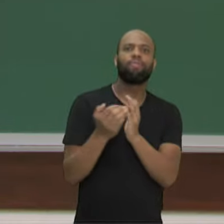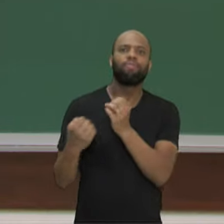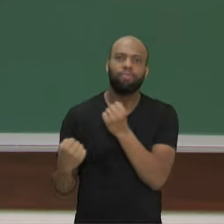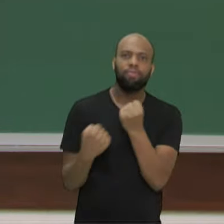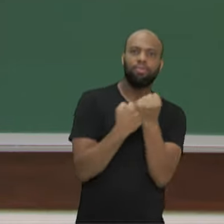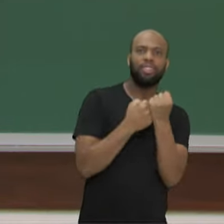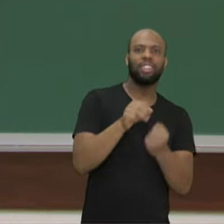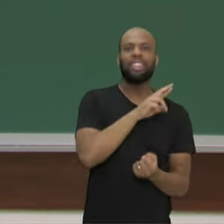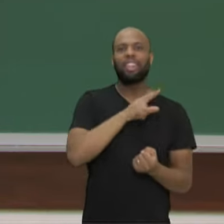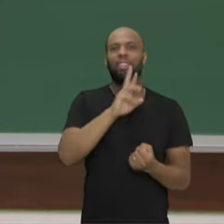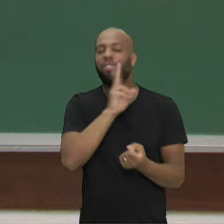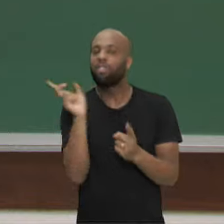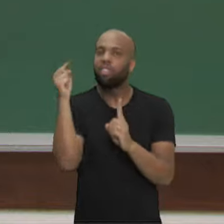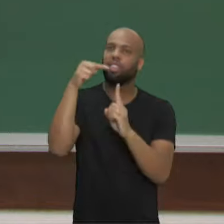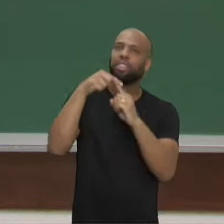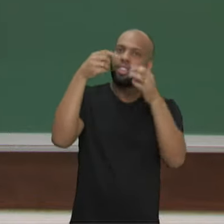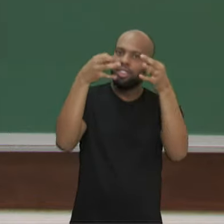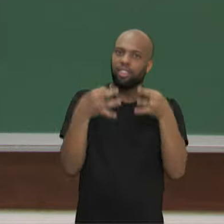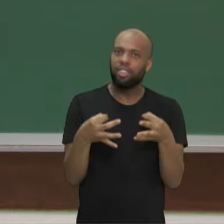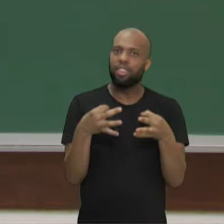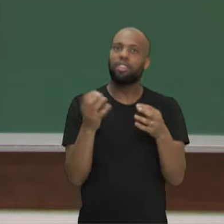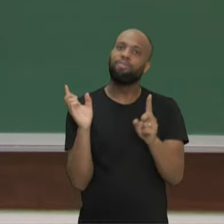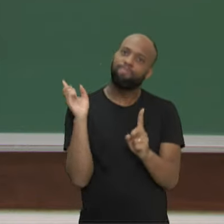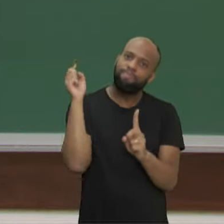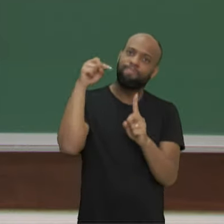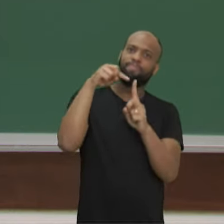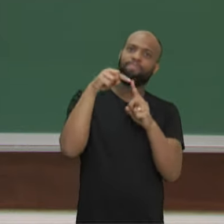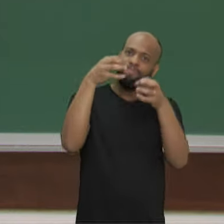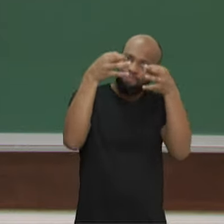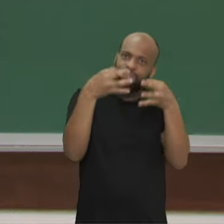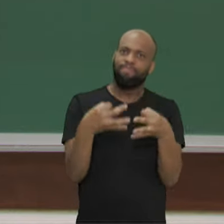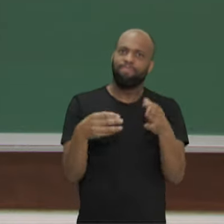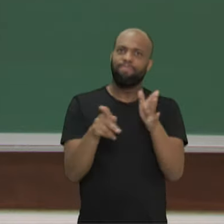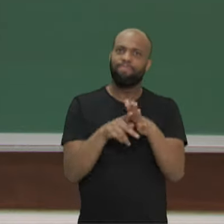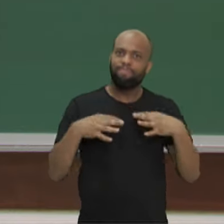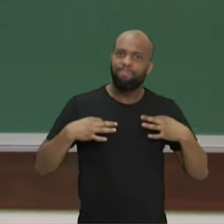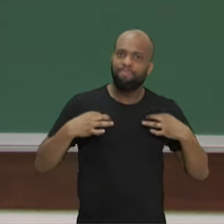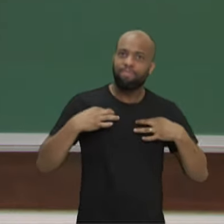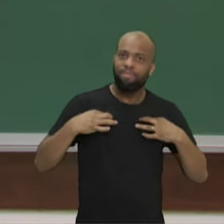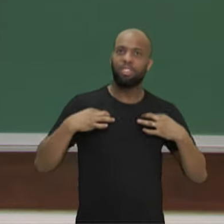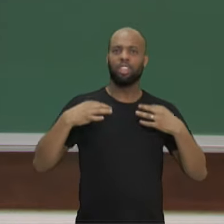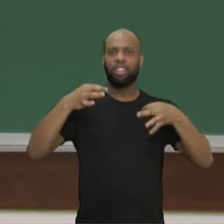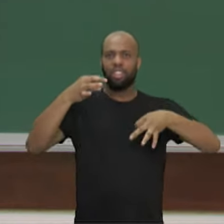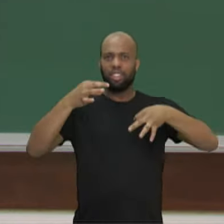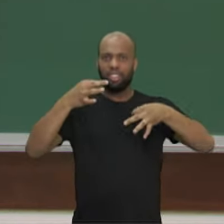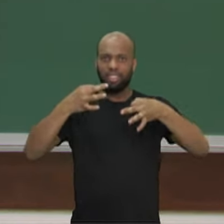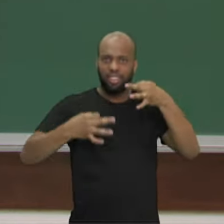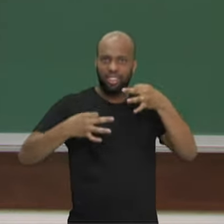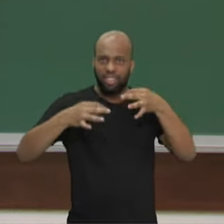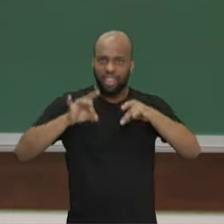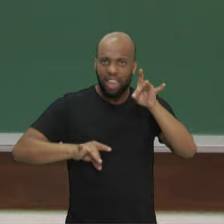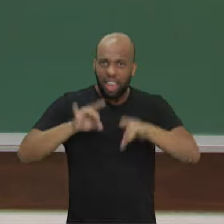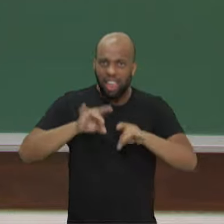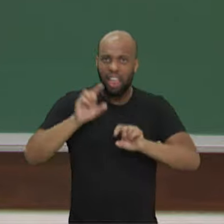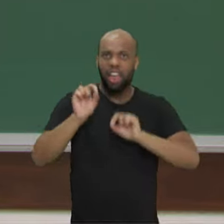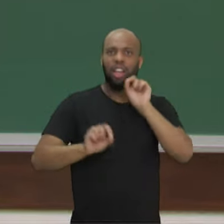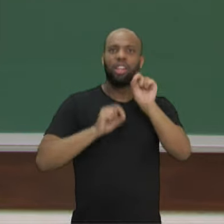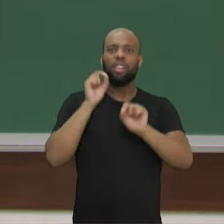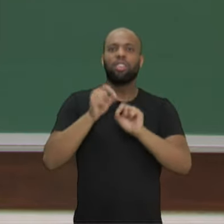mas não é a questão correta, né? O objetivo do figurino teatral é caracterizar